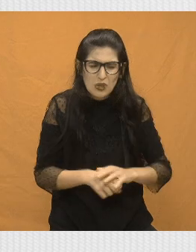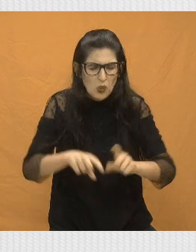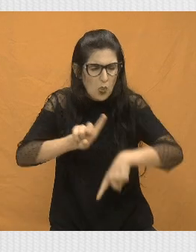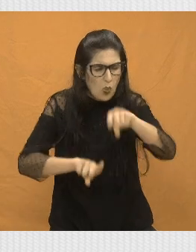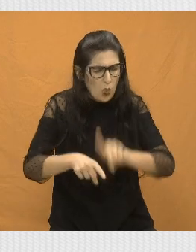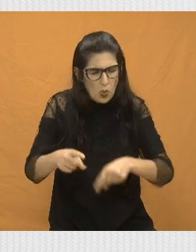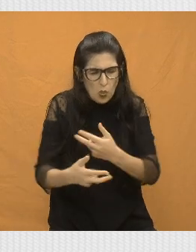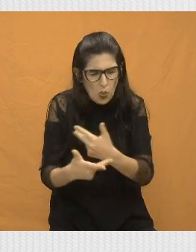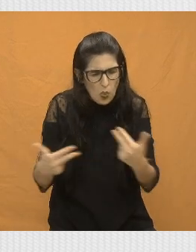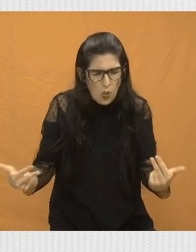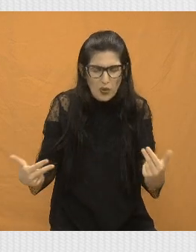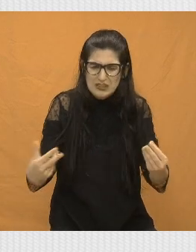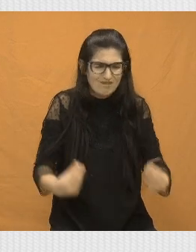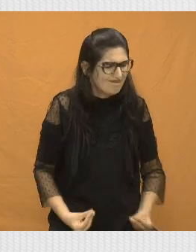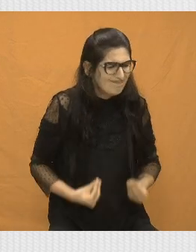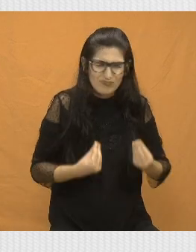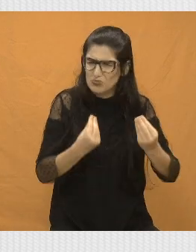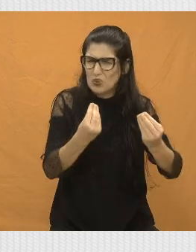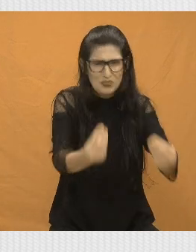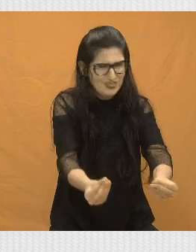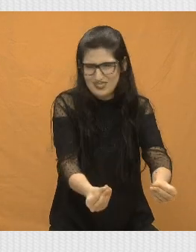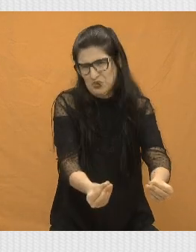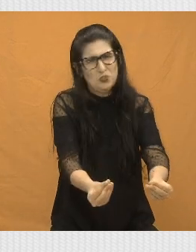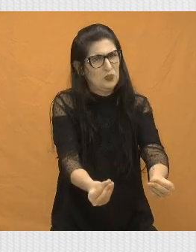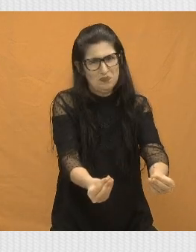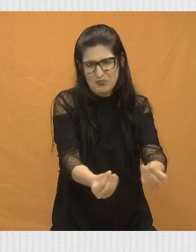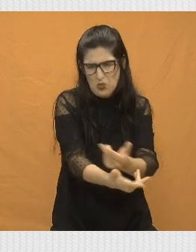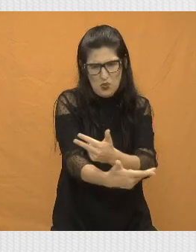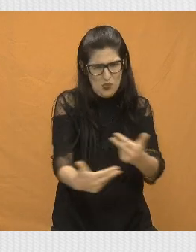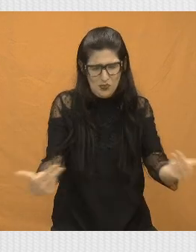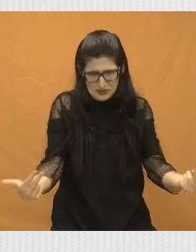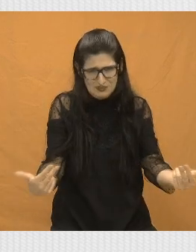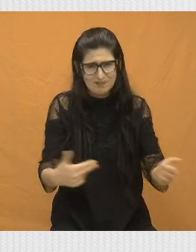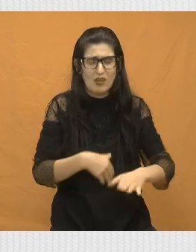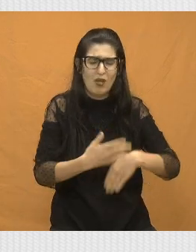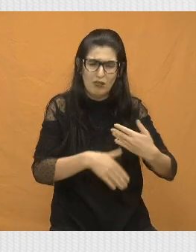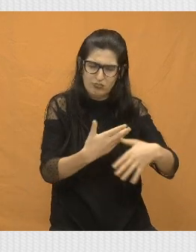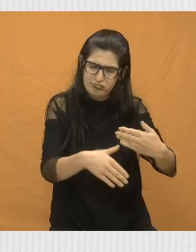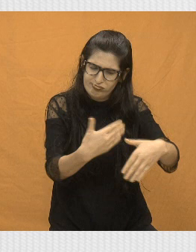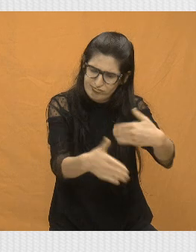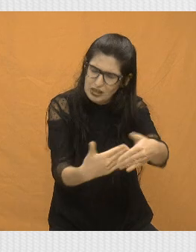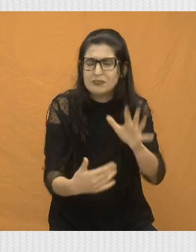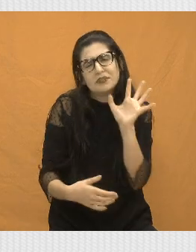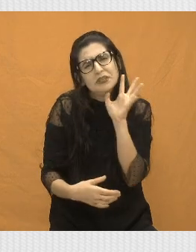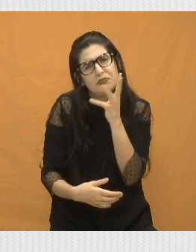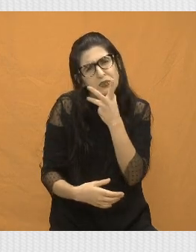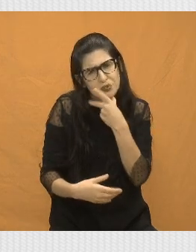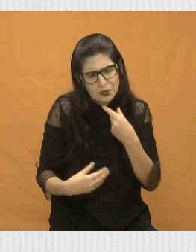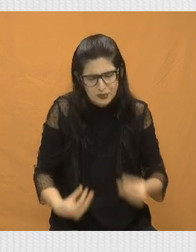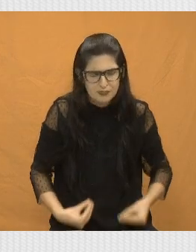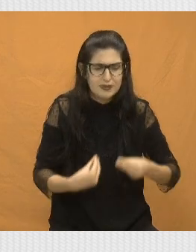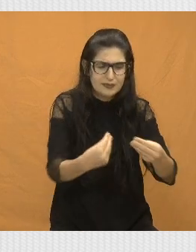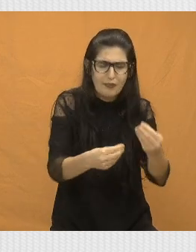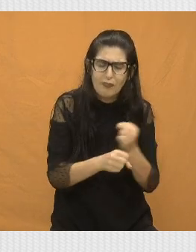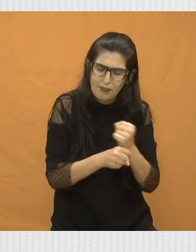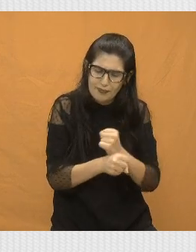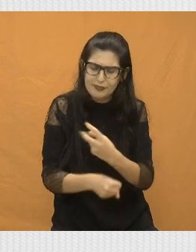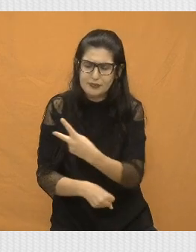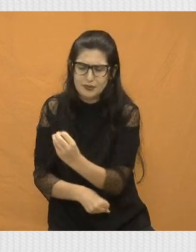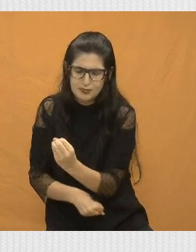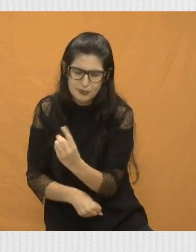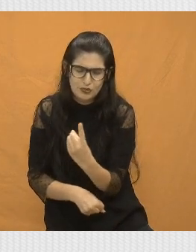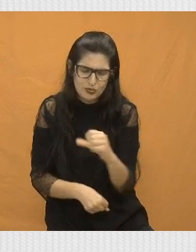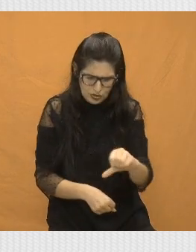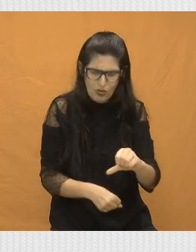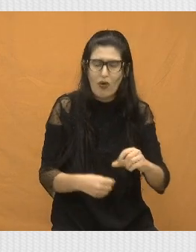materiais que era para ter sido entregue no ano anterior, que porventura se estendeu por alguns dias dentro do ano de 2019, que quando